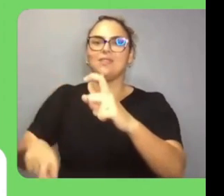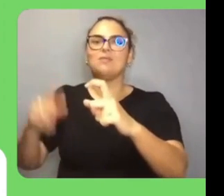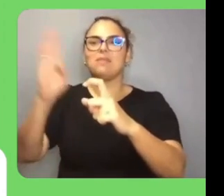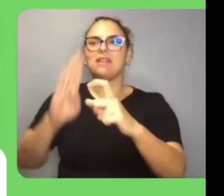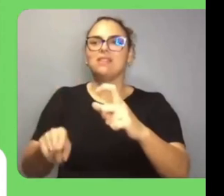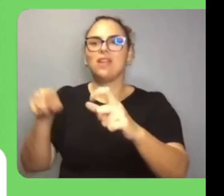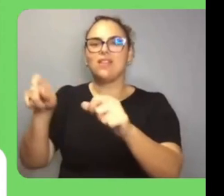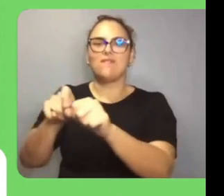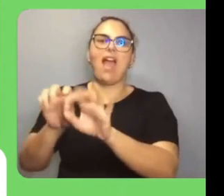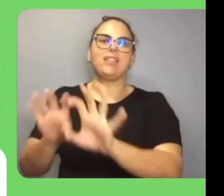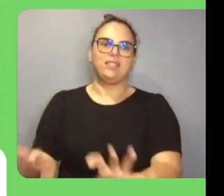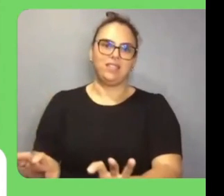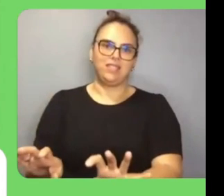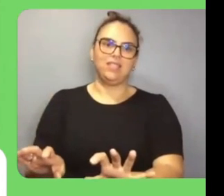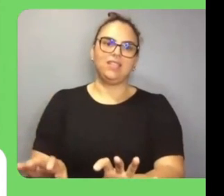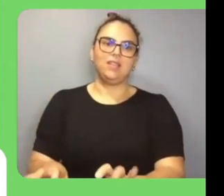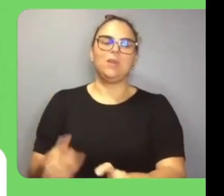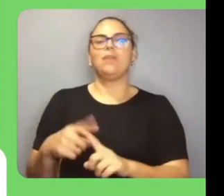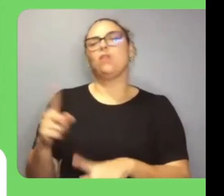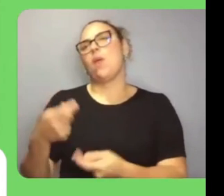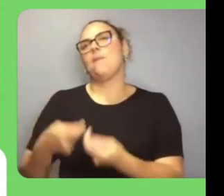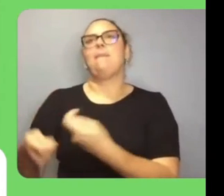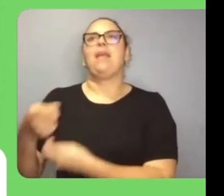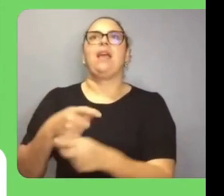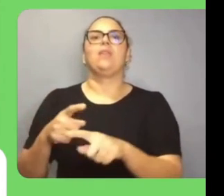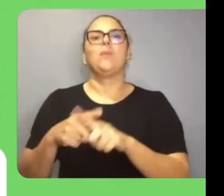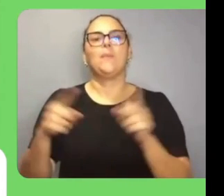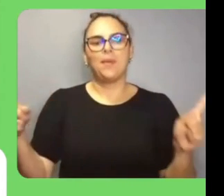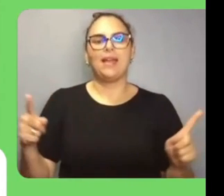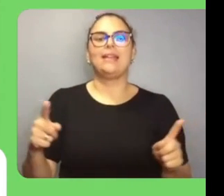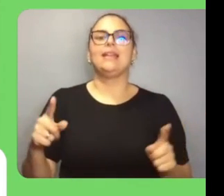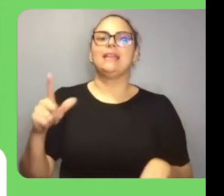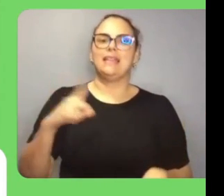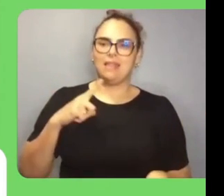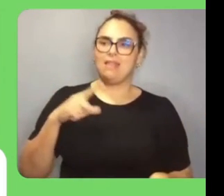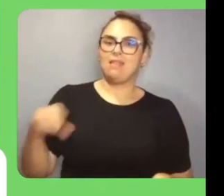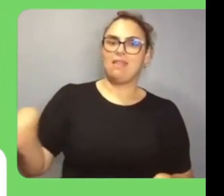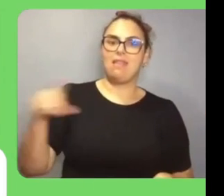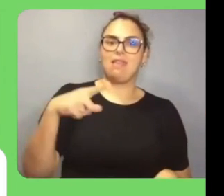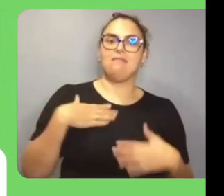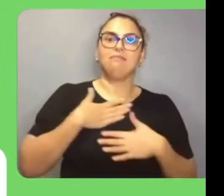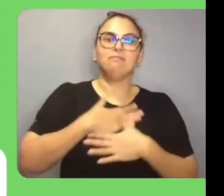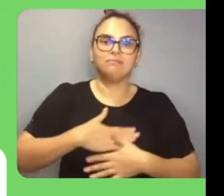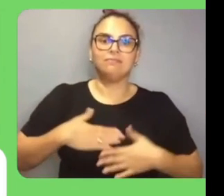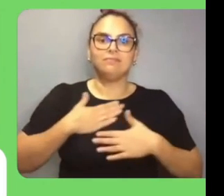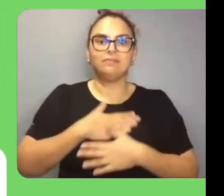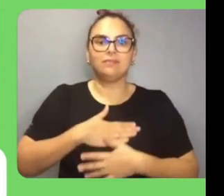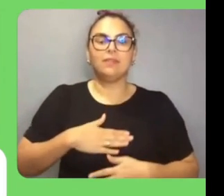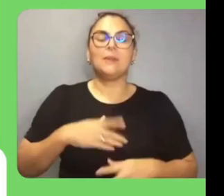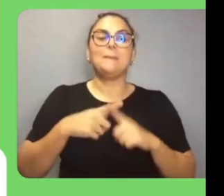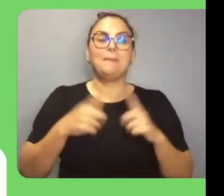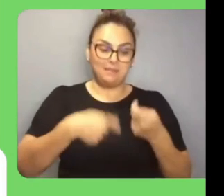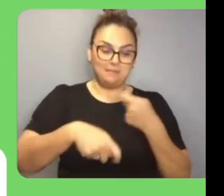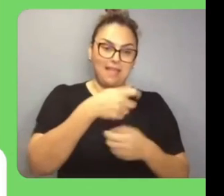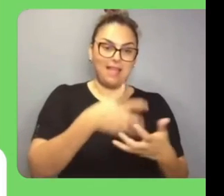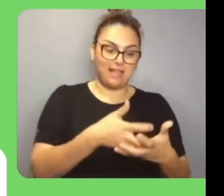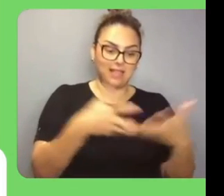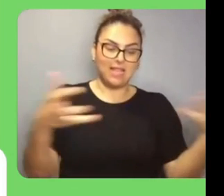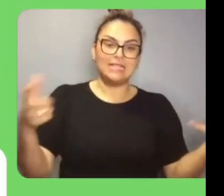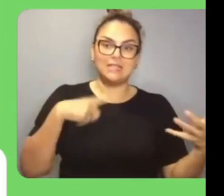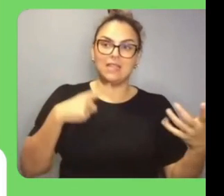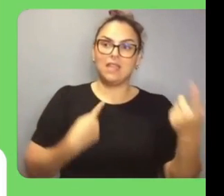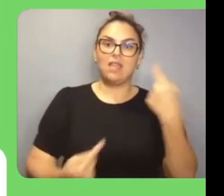Assim, não é um mercado, mas existe um puta prazer. Mas o mercado aumenta se isso se retroalimenta, essa que é a